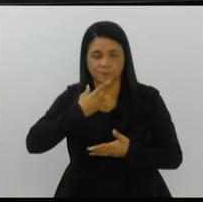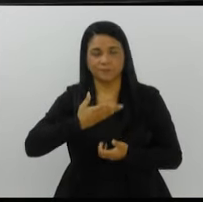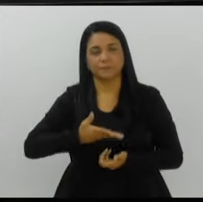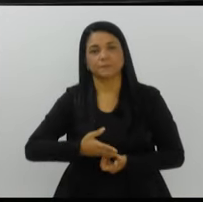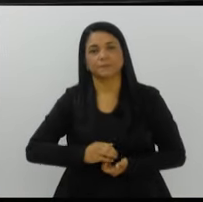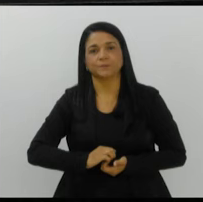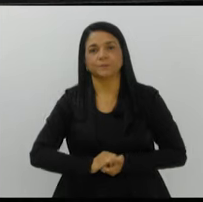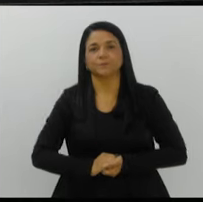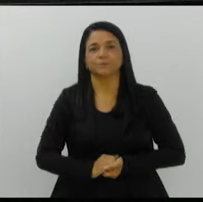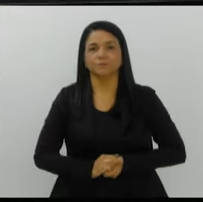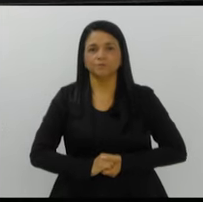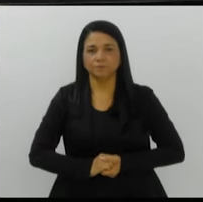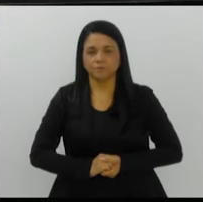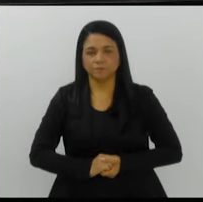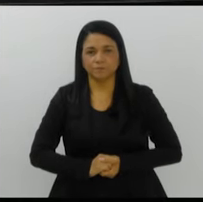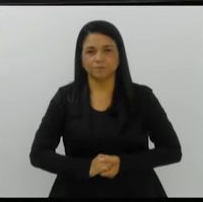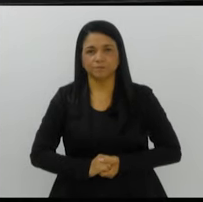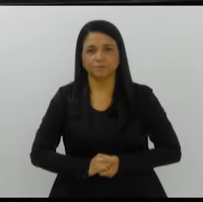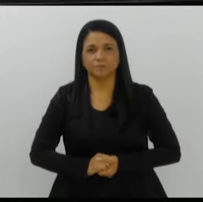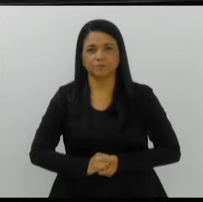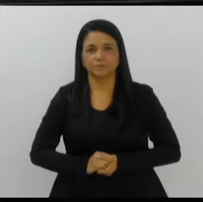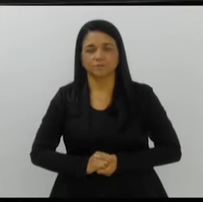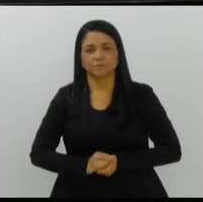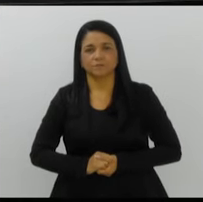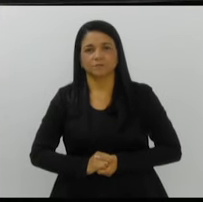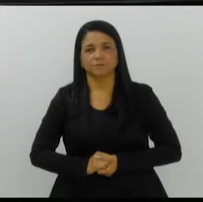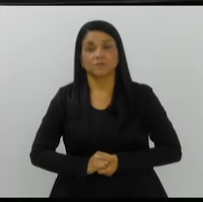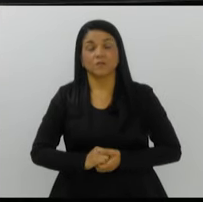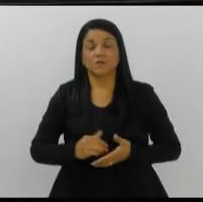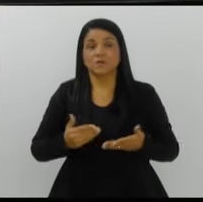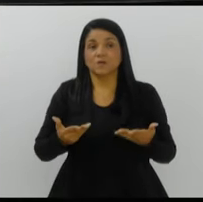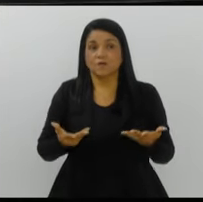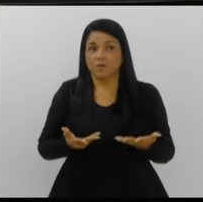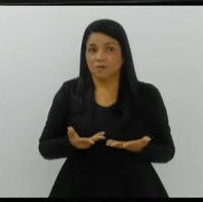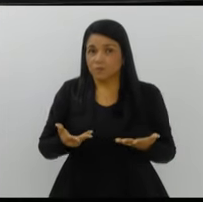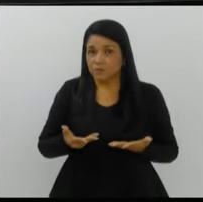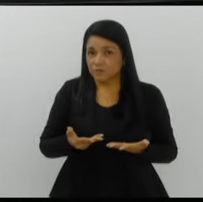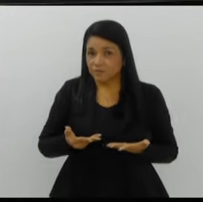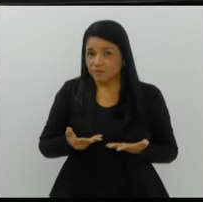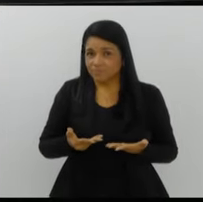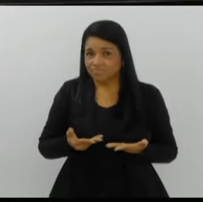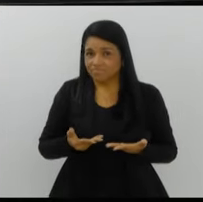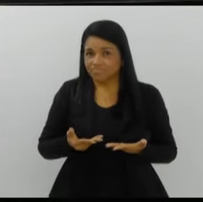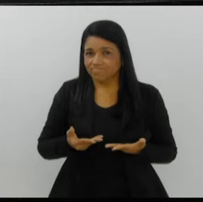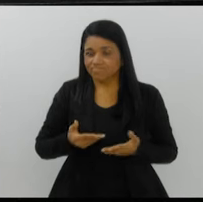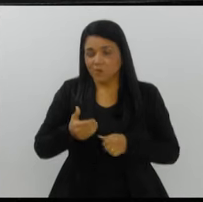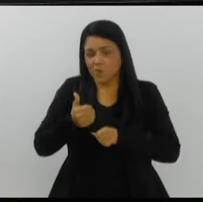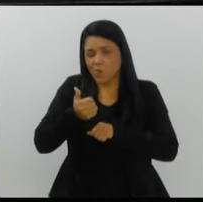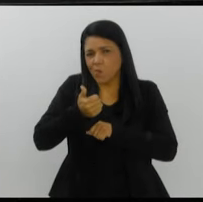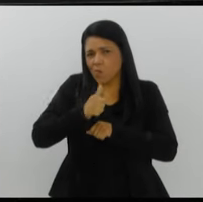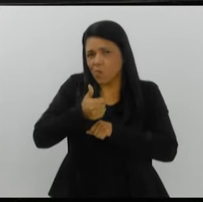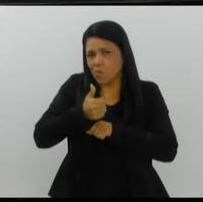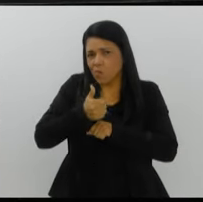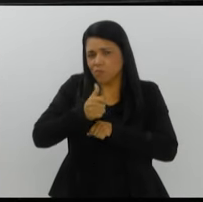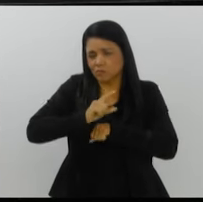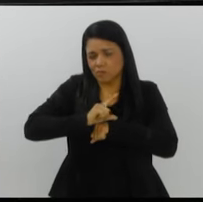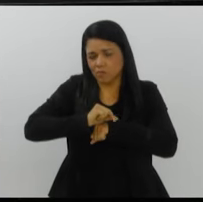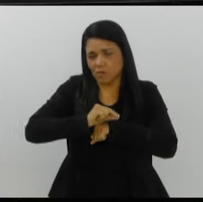auditivos. Senhora Presidente, hoje, às 11 horas da manhã,